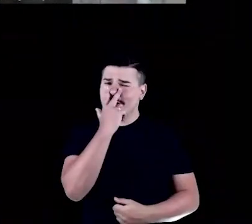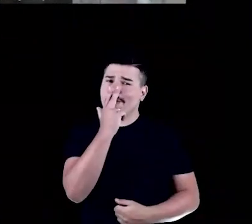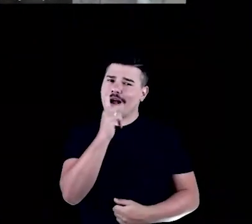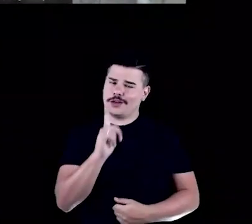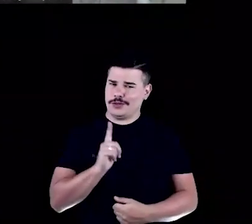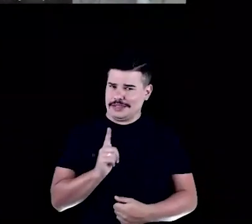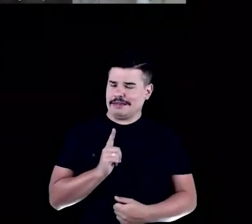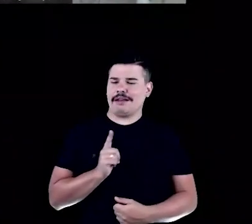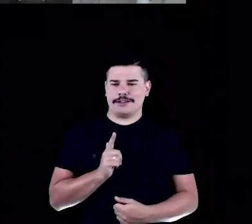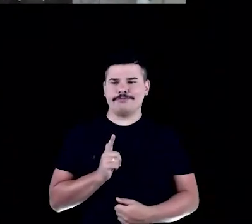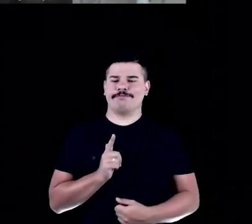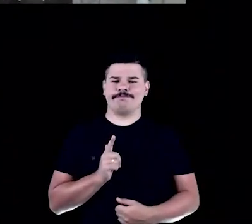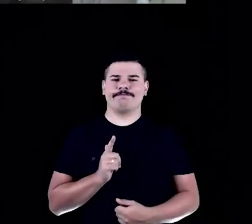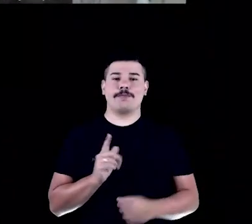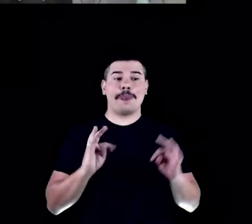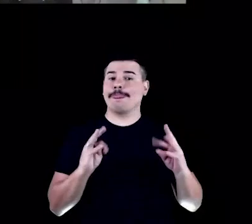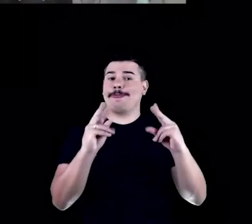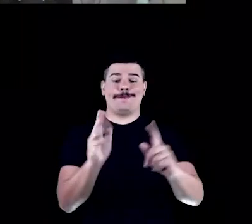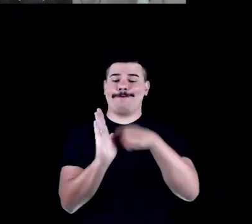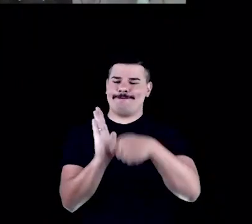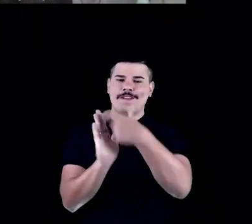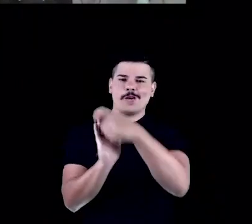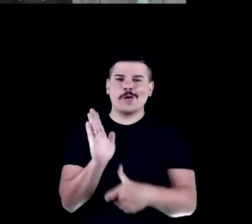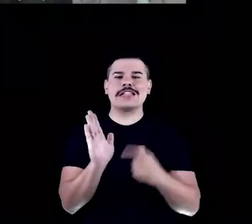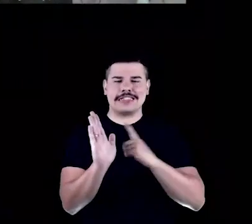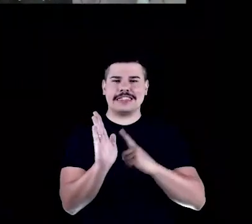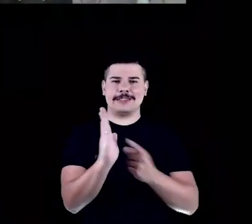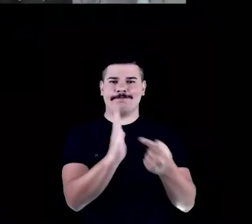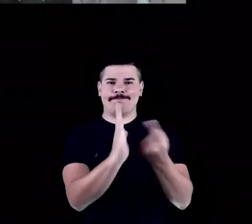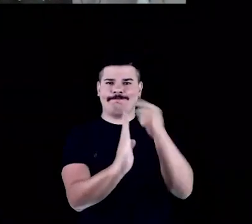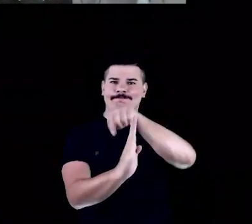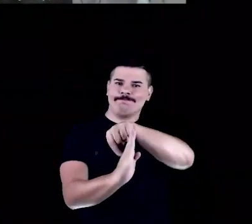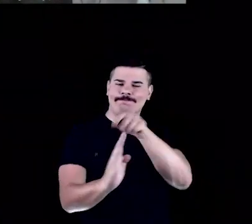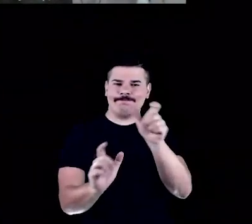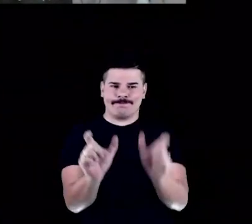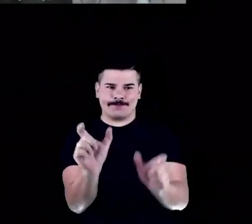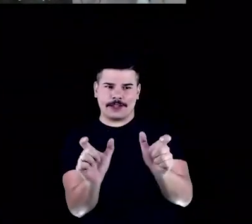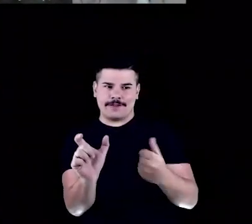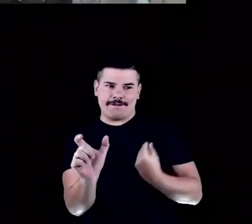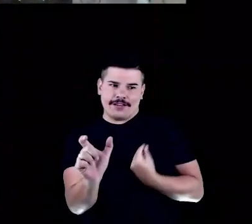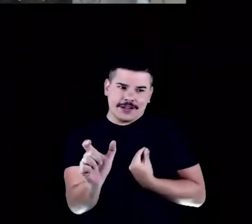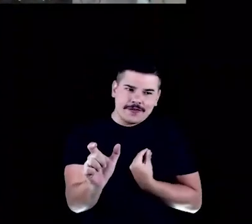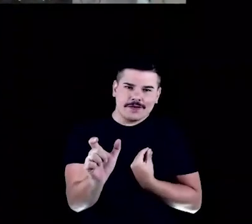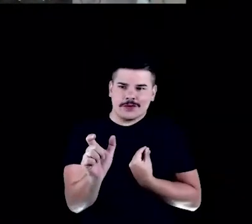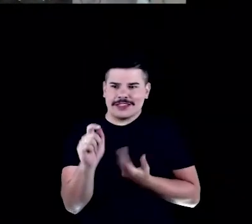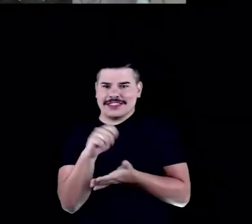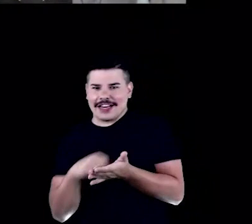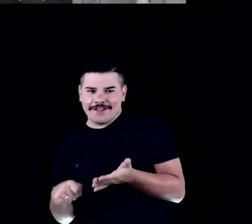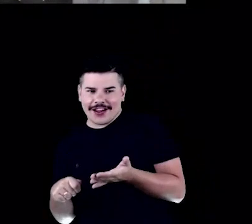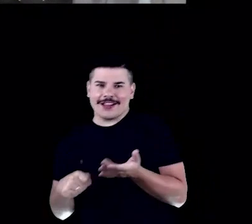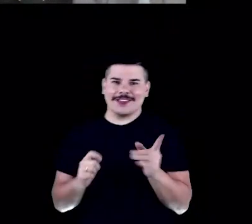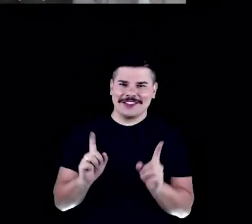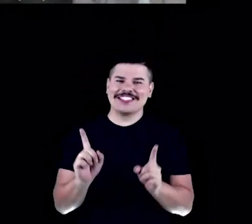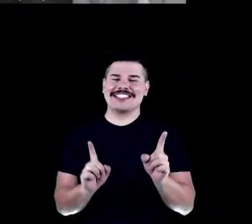Eu acho que tem muito... Todos os autores convivem com esse paradoxo do estar vivo e do